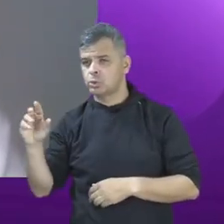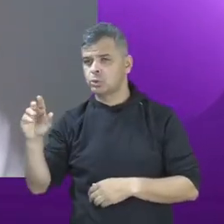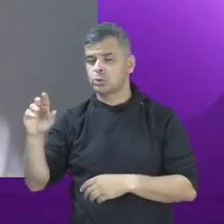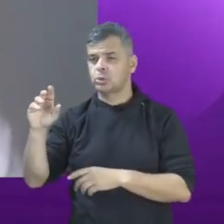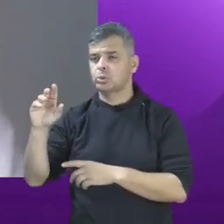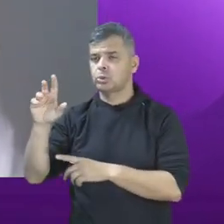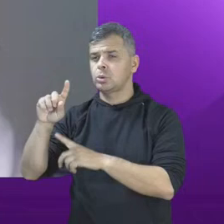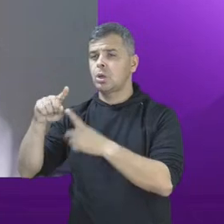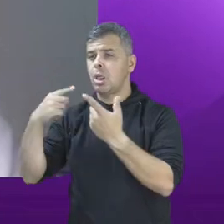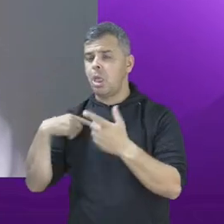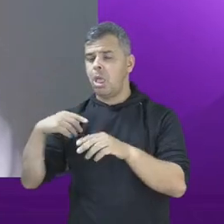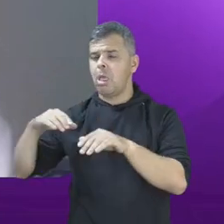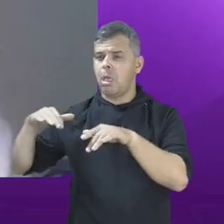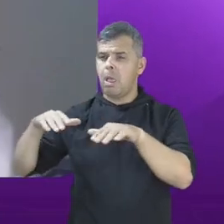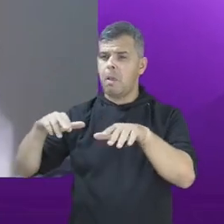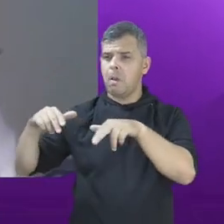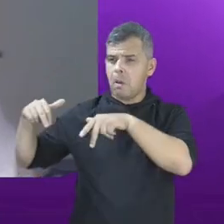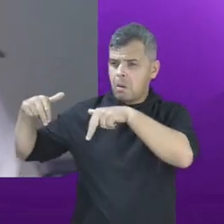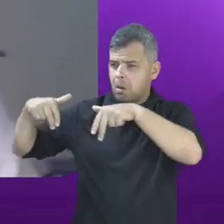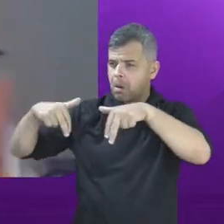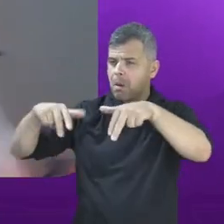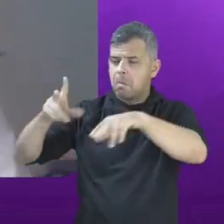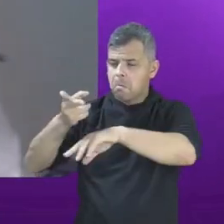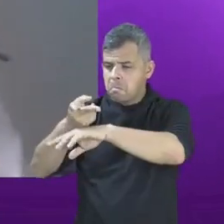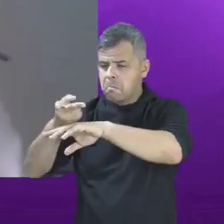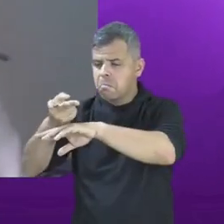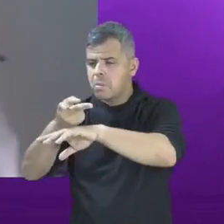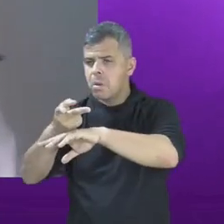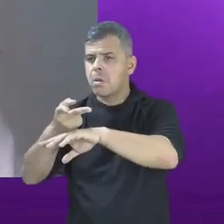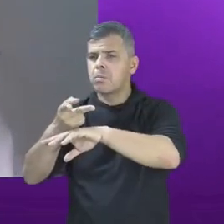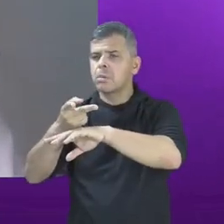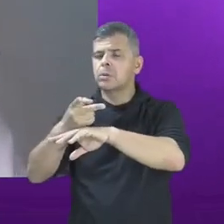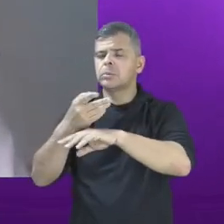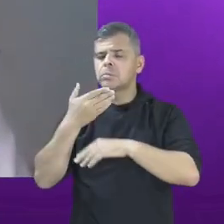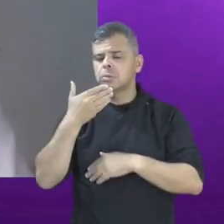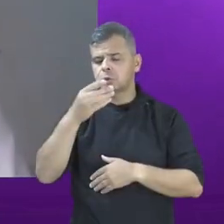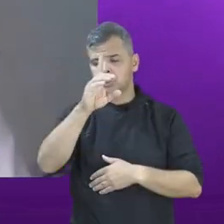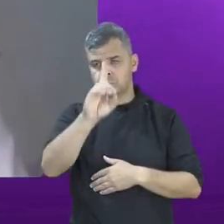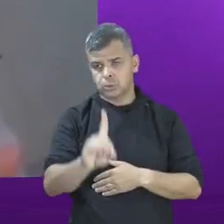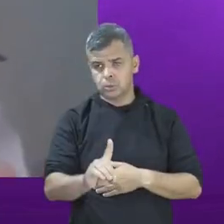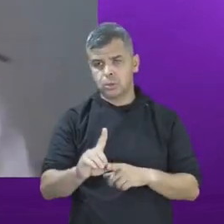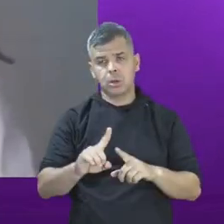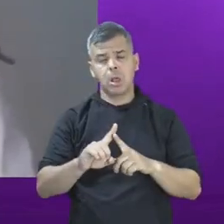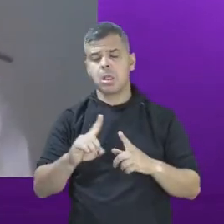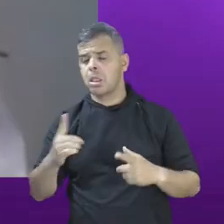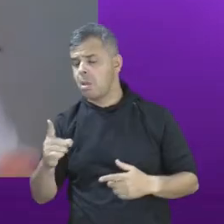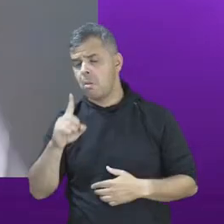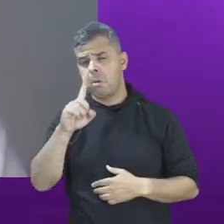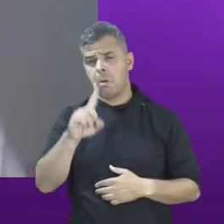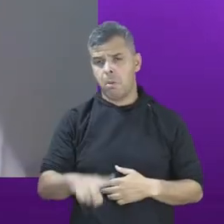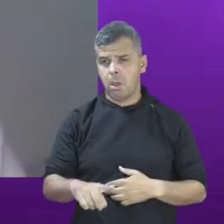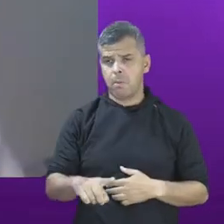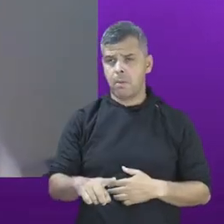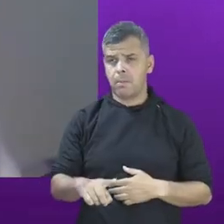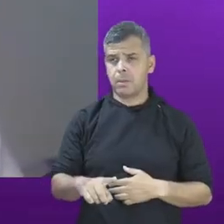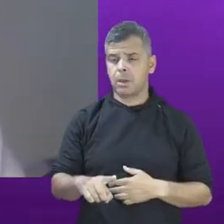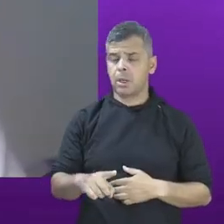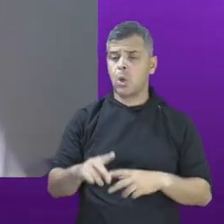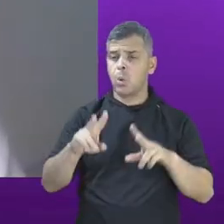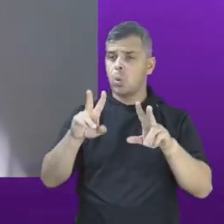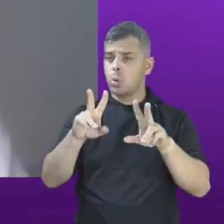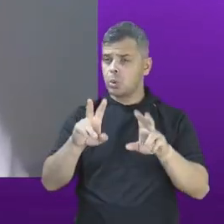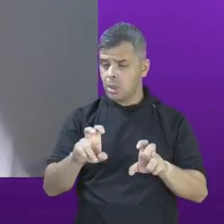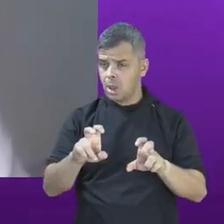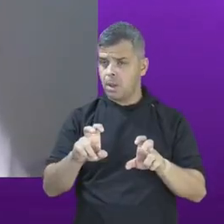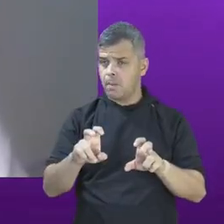em termos em busca, reivindicando direitos, ela existe. Então, não é à toa que o lema né,